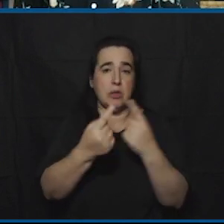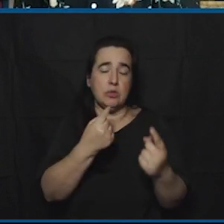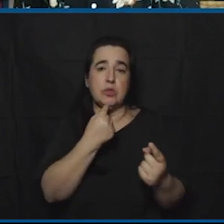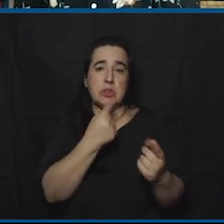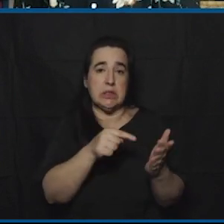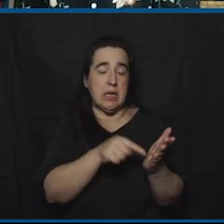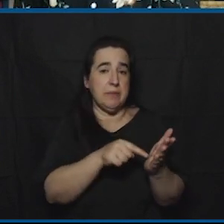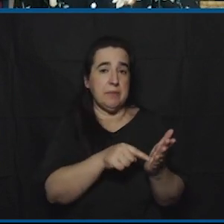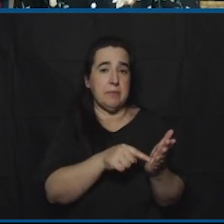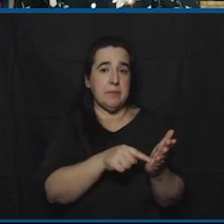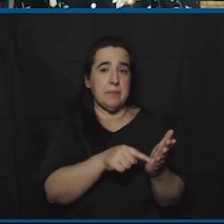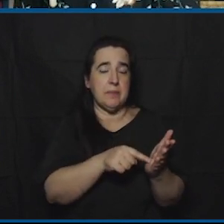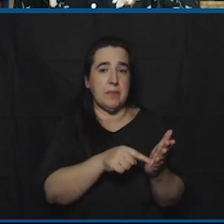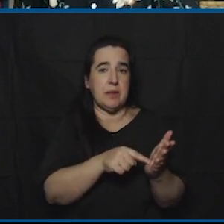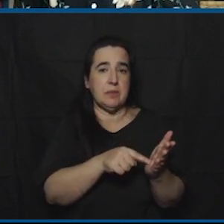mencionam aqui